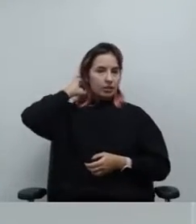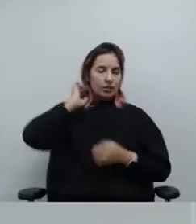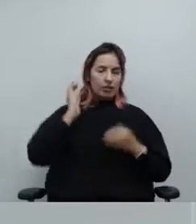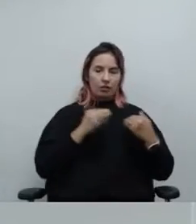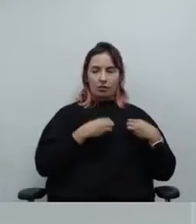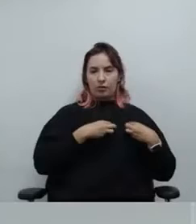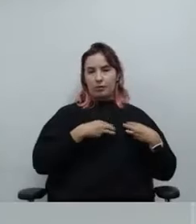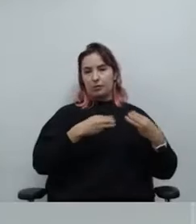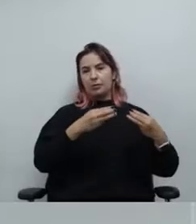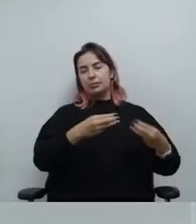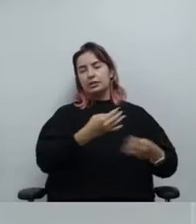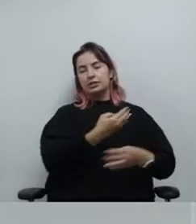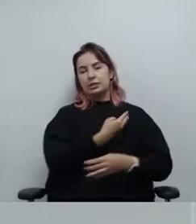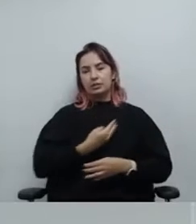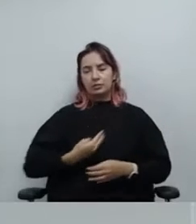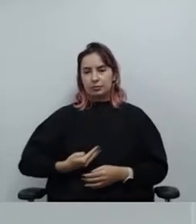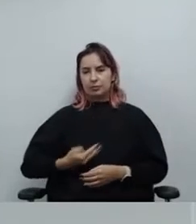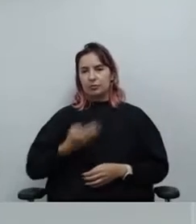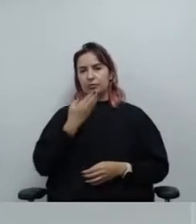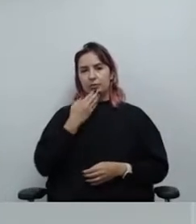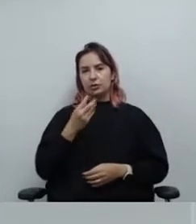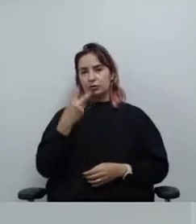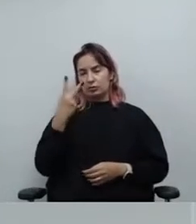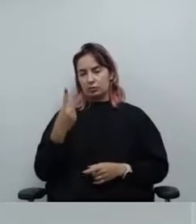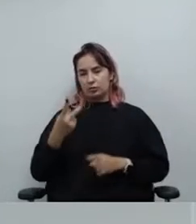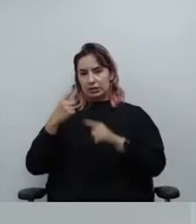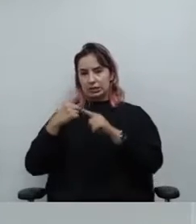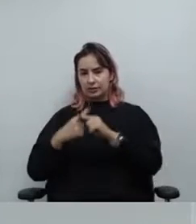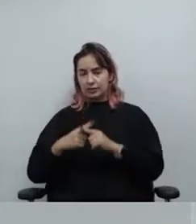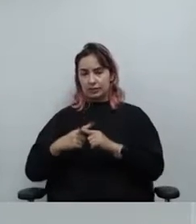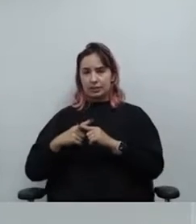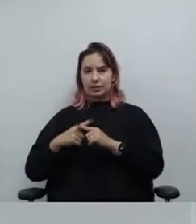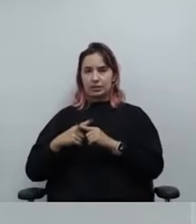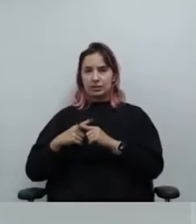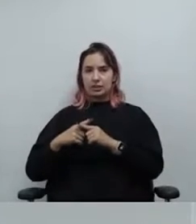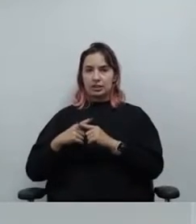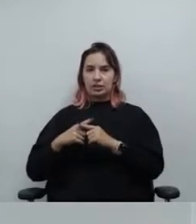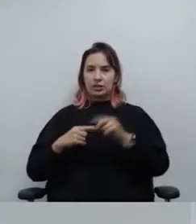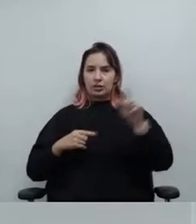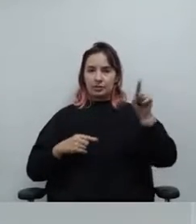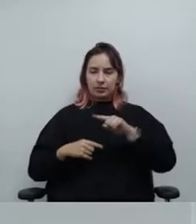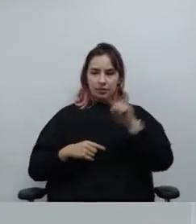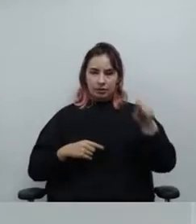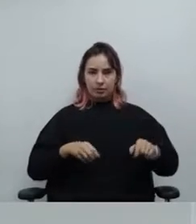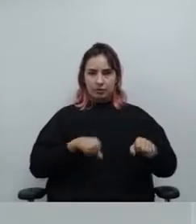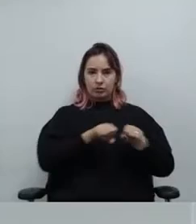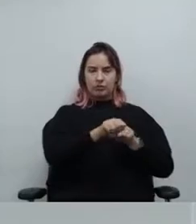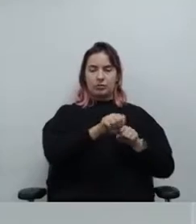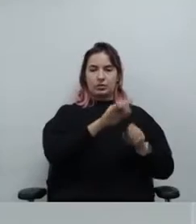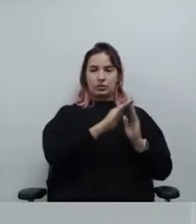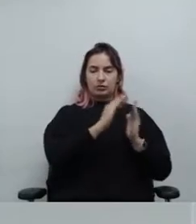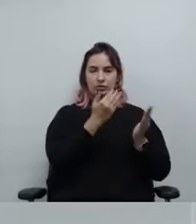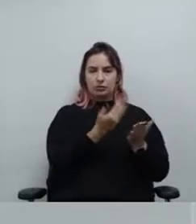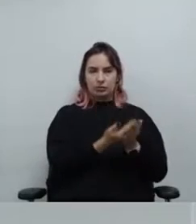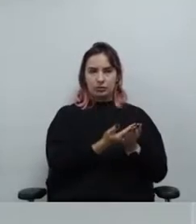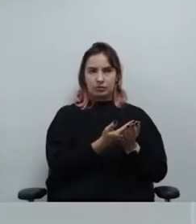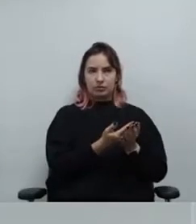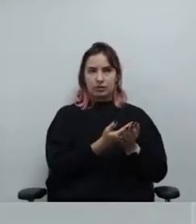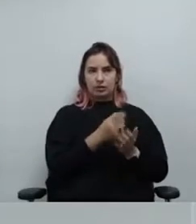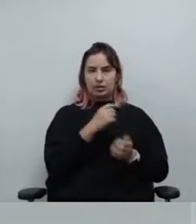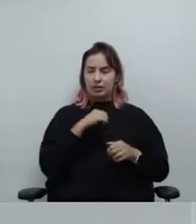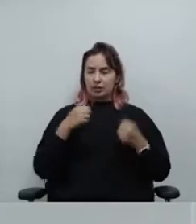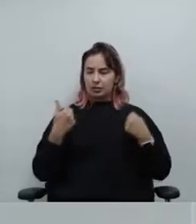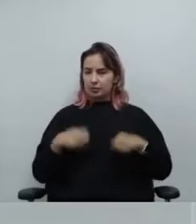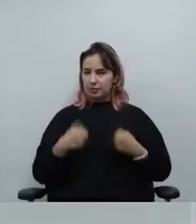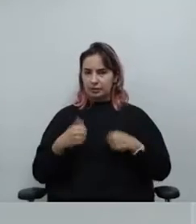Público foi provocado 2 vezes por impedimento de formação escolar, ou seja, que é uma coisa que eu tenho que